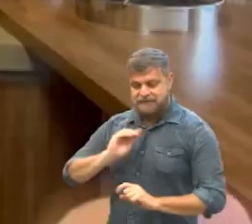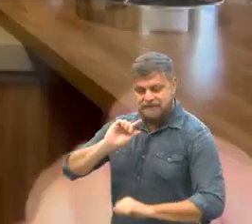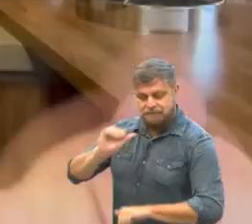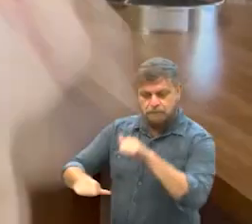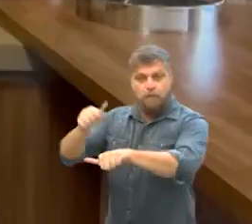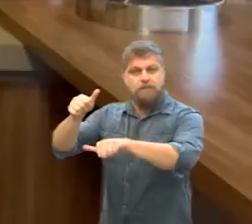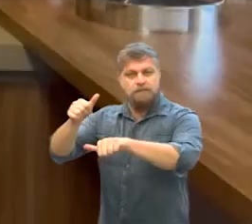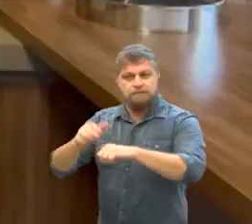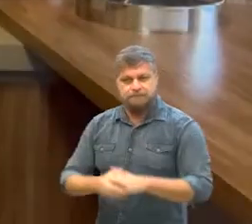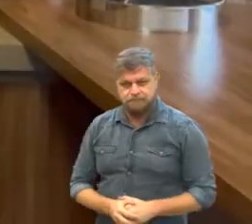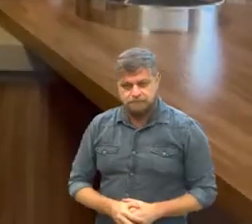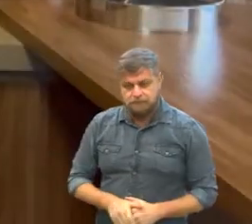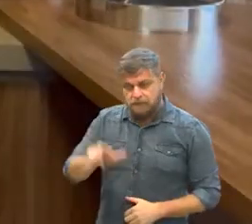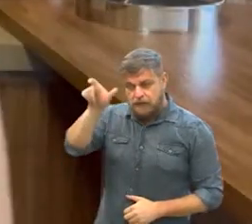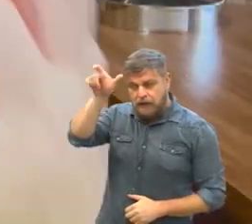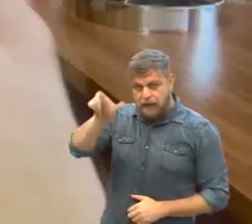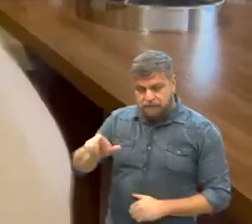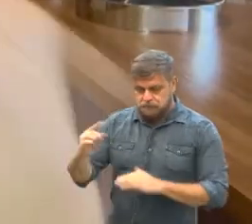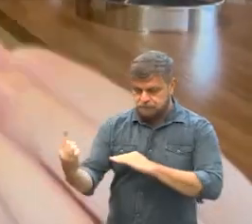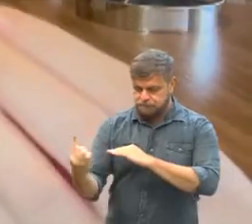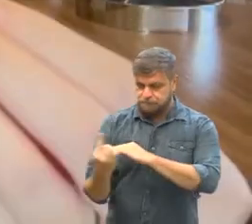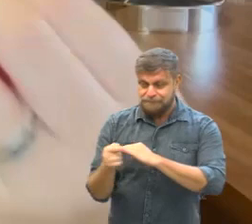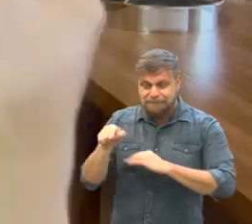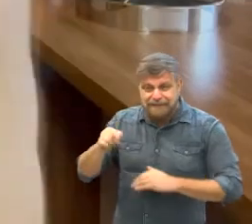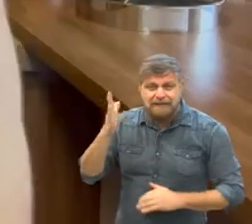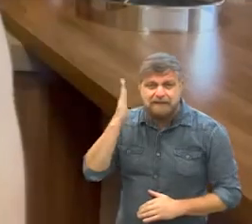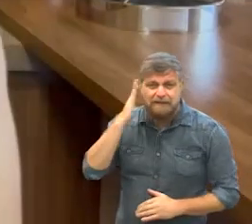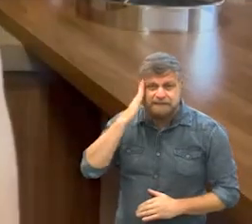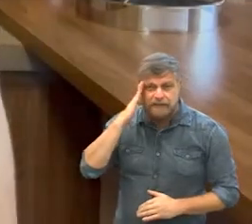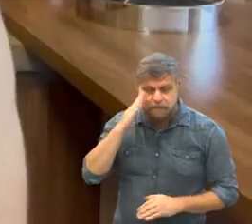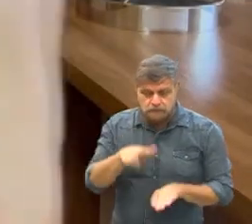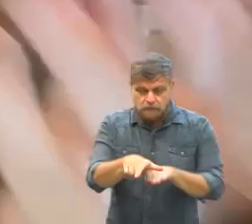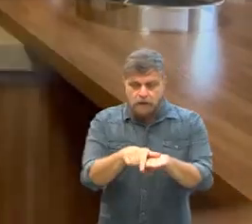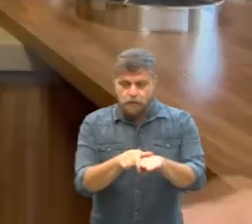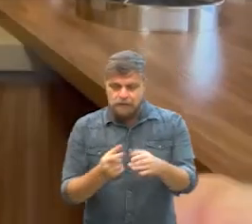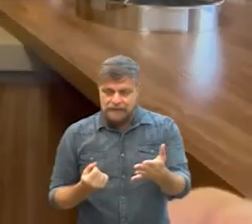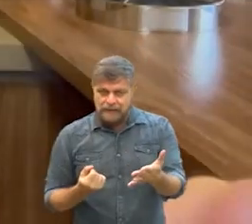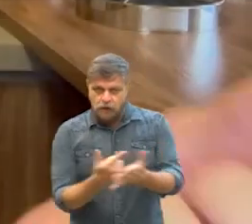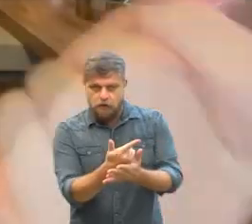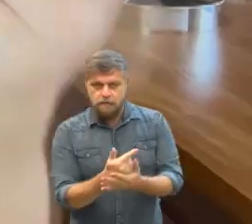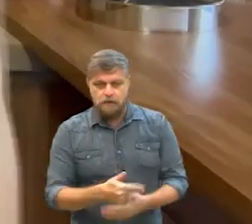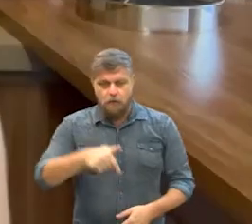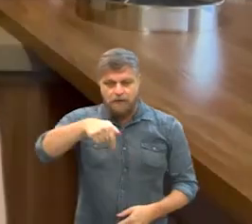quem usa nosso sapato. Essa cliente sabe que quando ela compra um Quinta